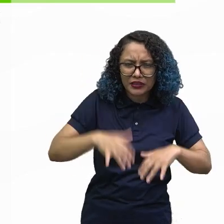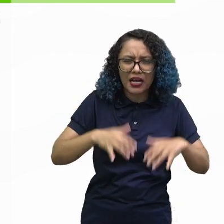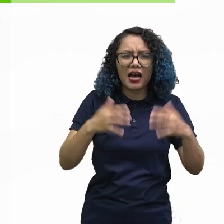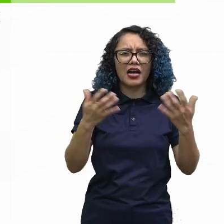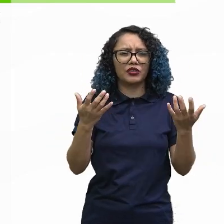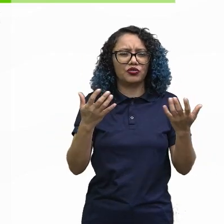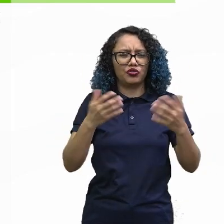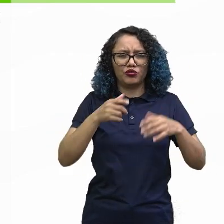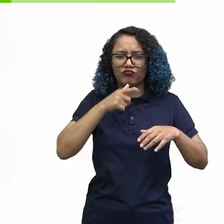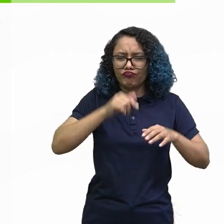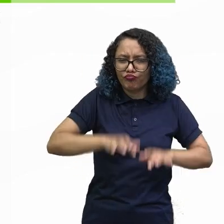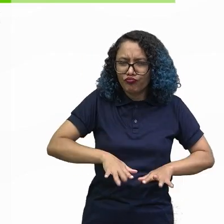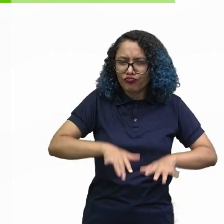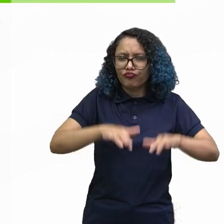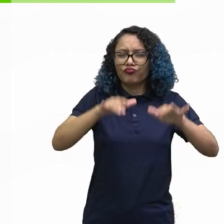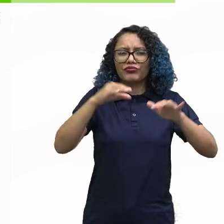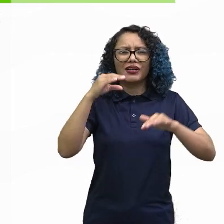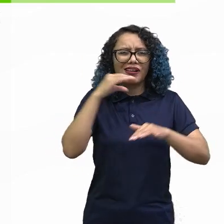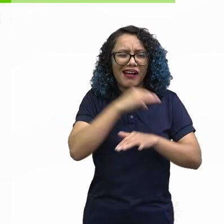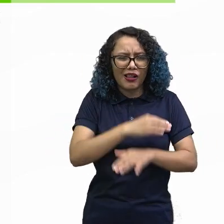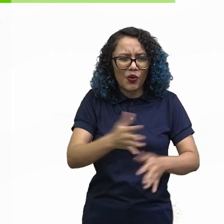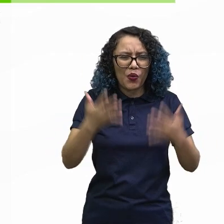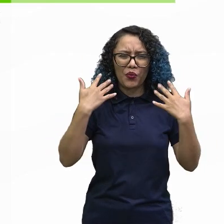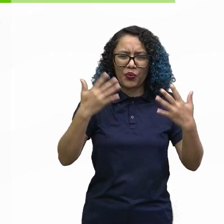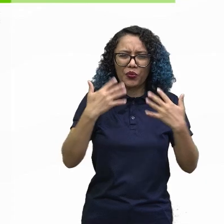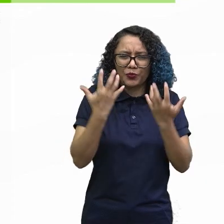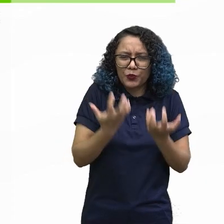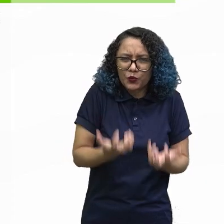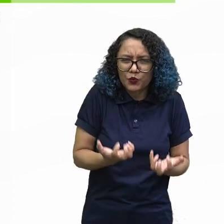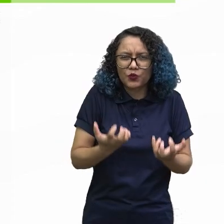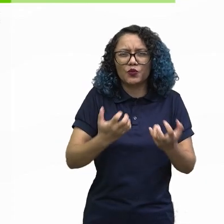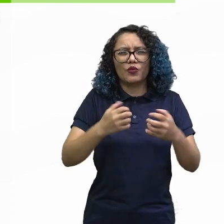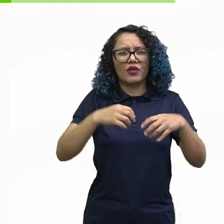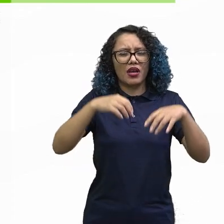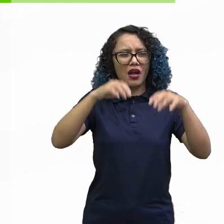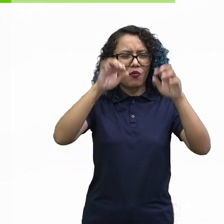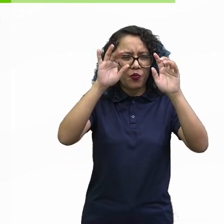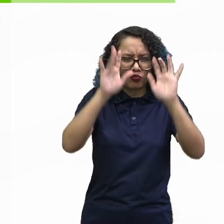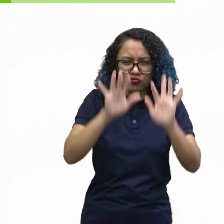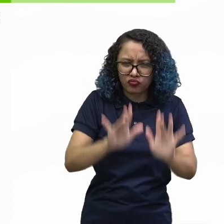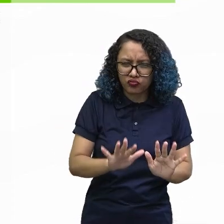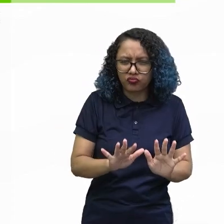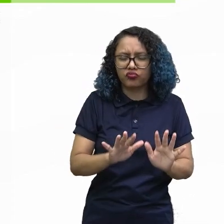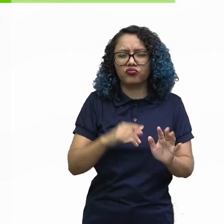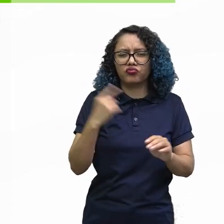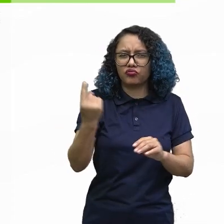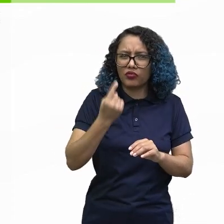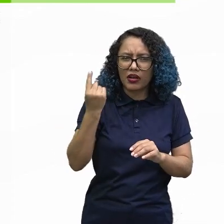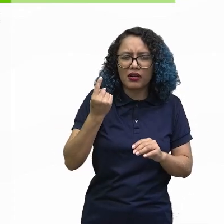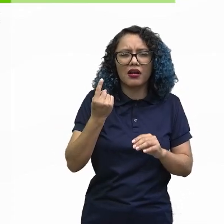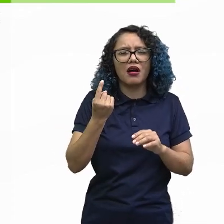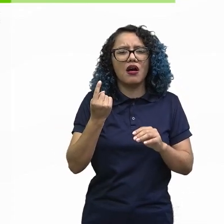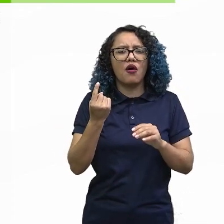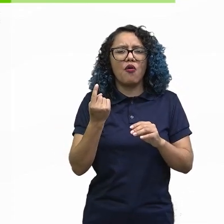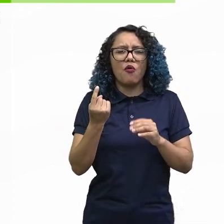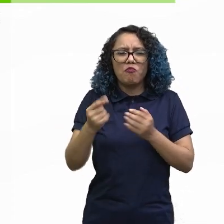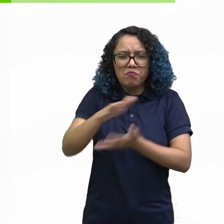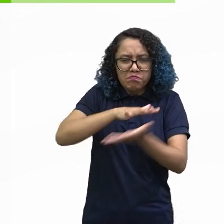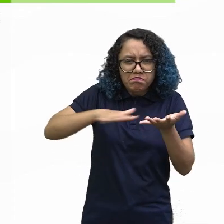ondas de calor, seca, nevascas, furacões, tornados e